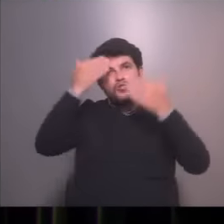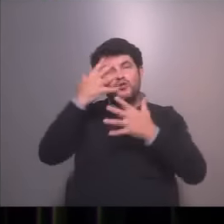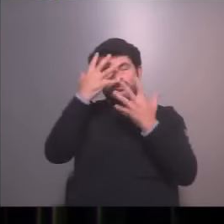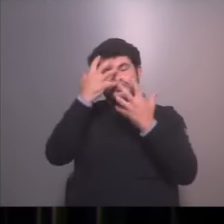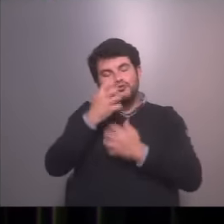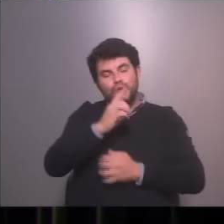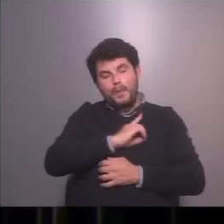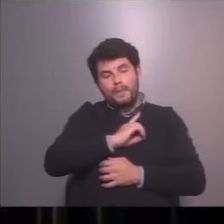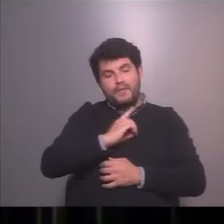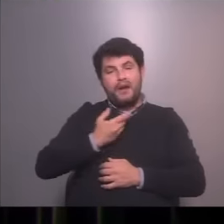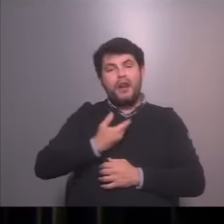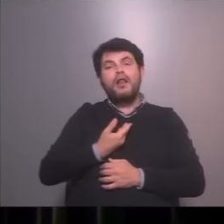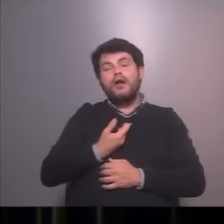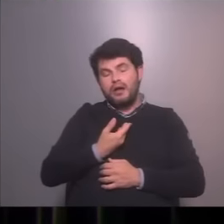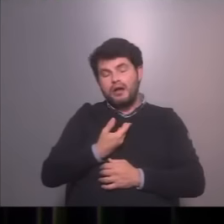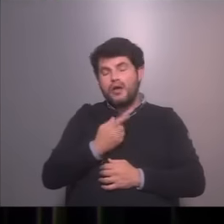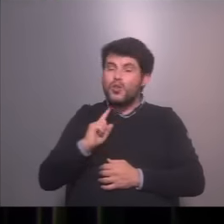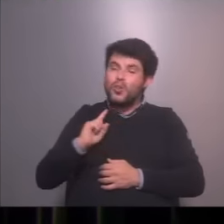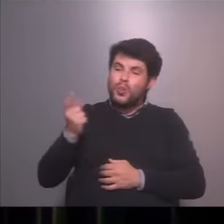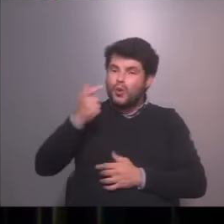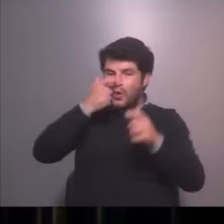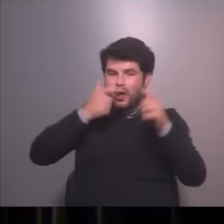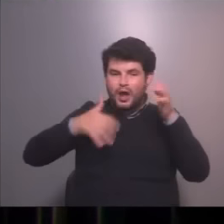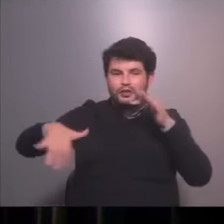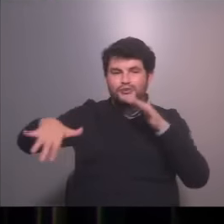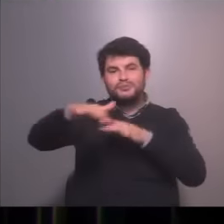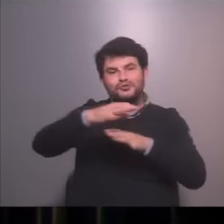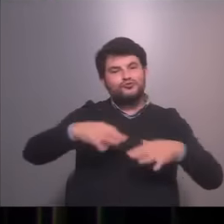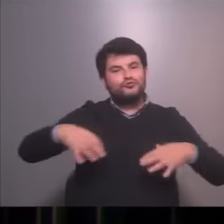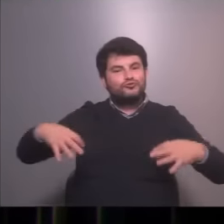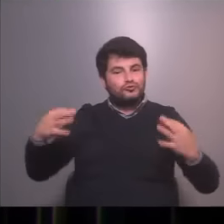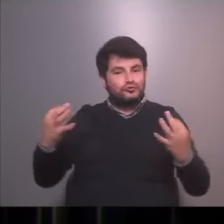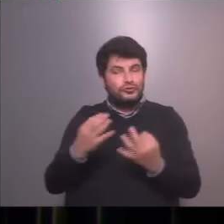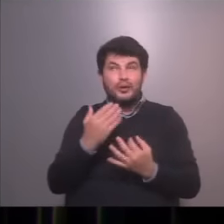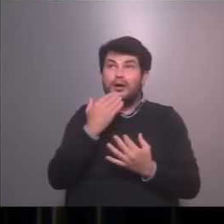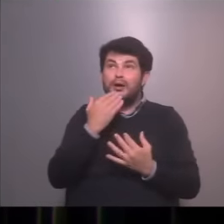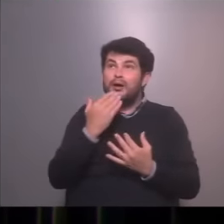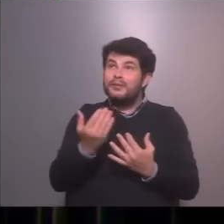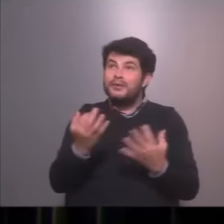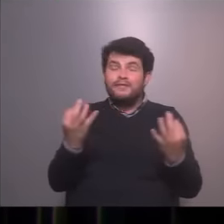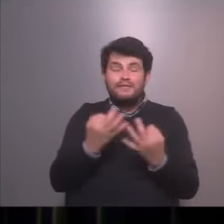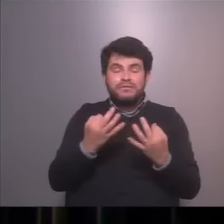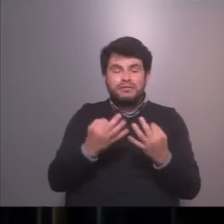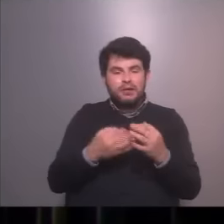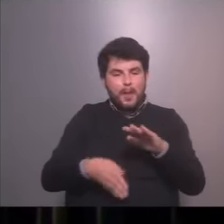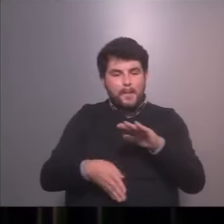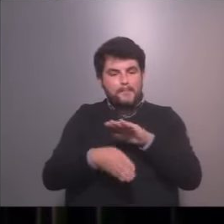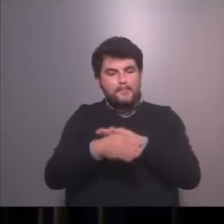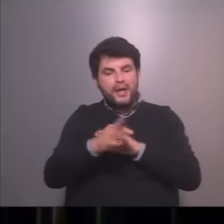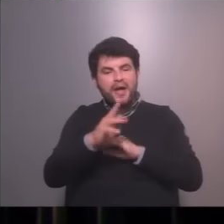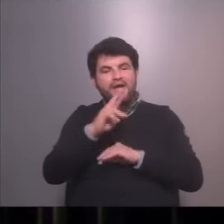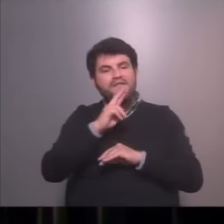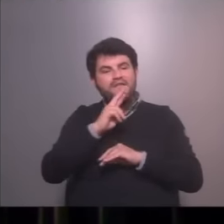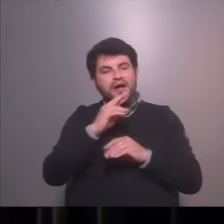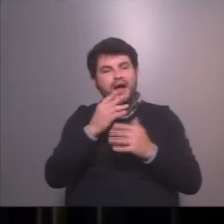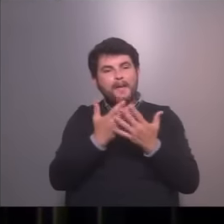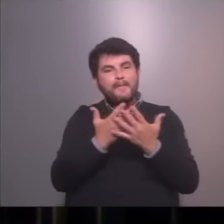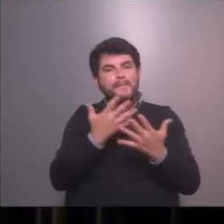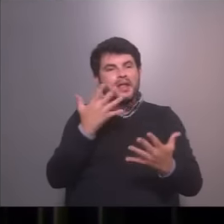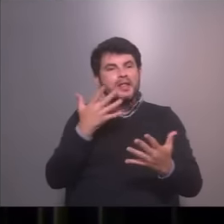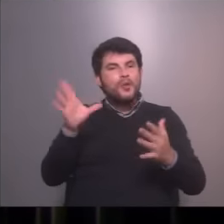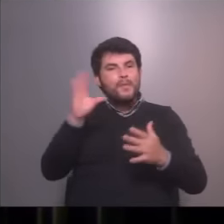Nós viemos a esta vigília com a memória das noites escuras pessoais e de toda a